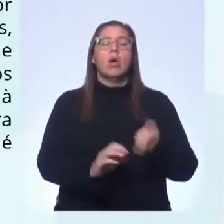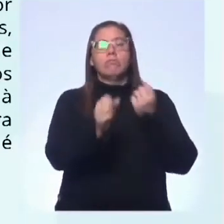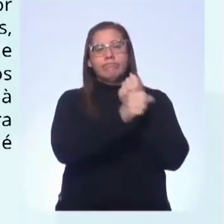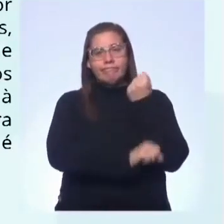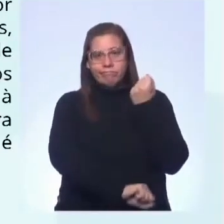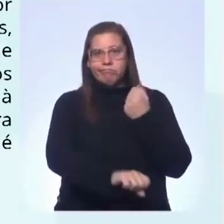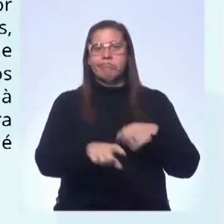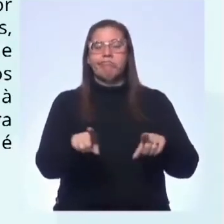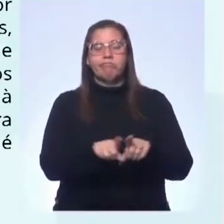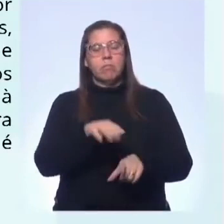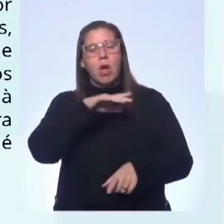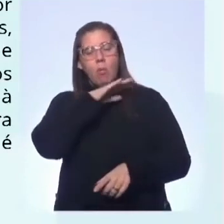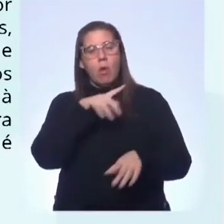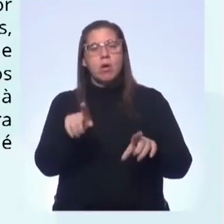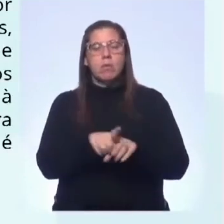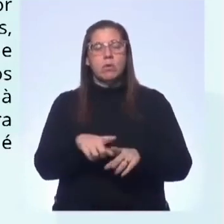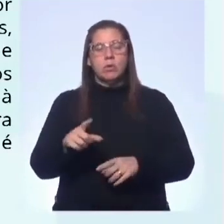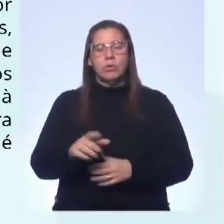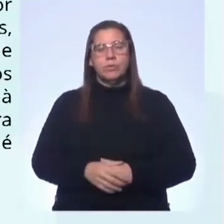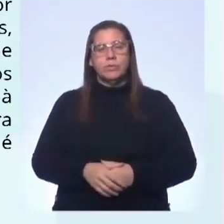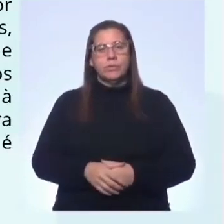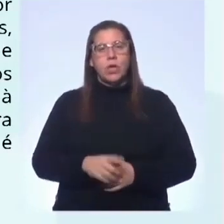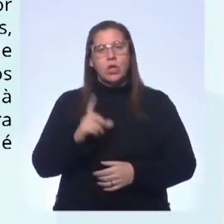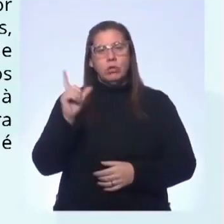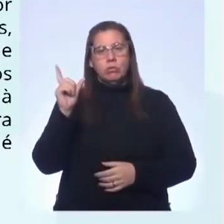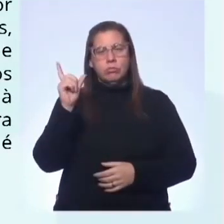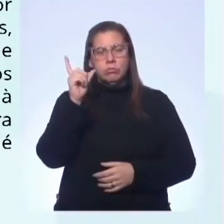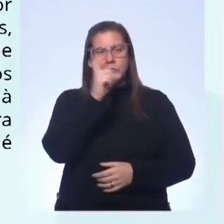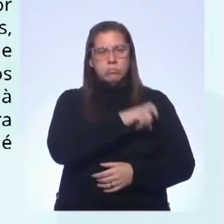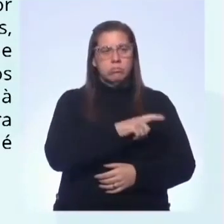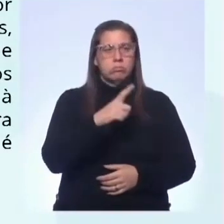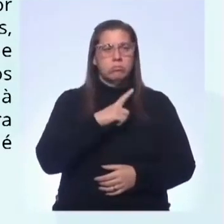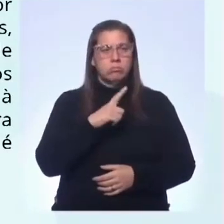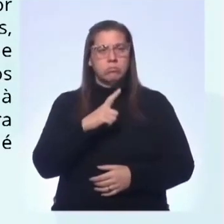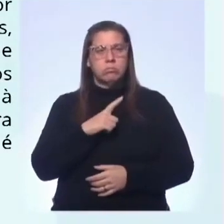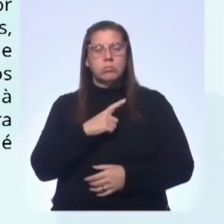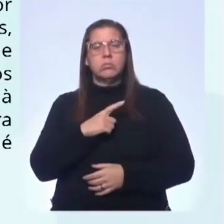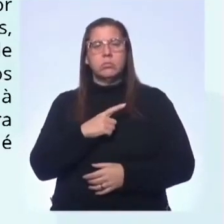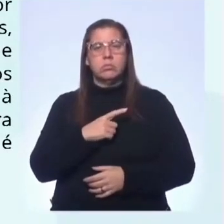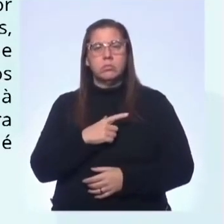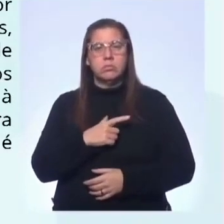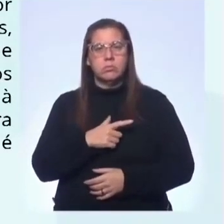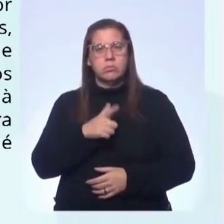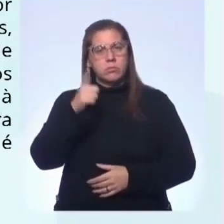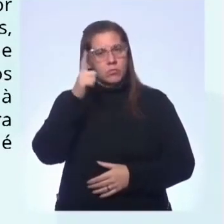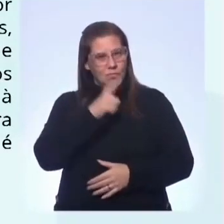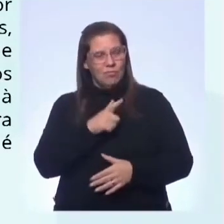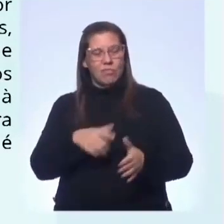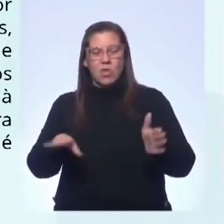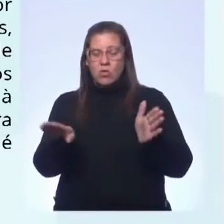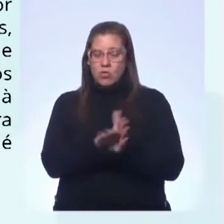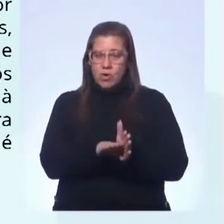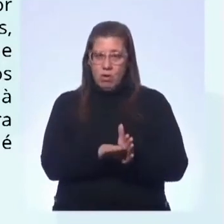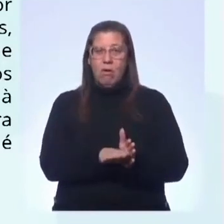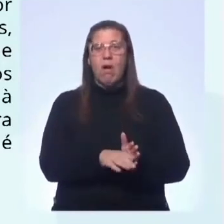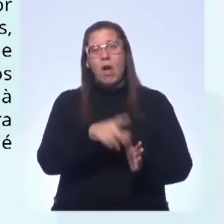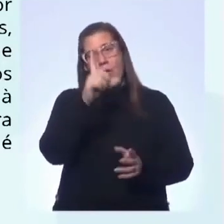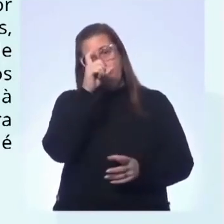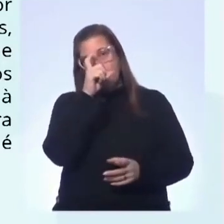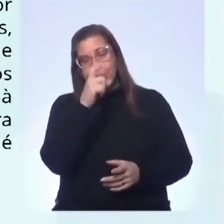drenagem inexistente, dificuldade de abastecimento, difícil acesso aos serviços de